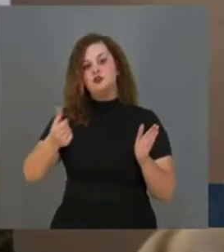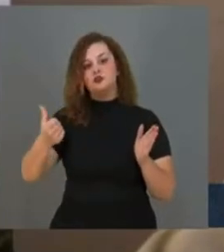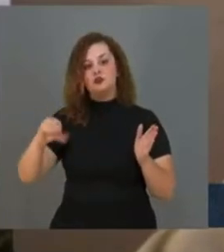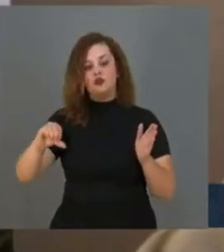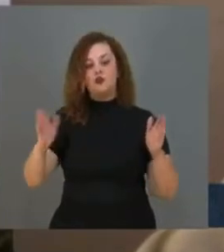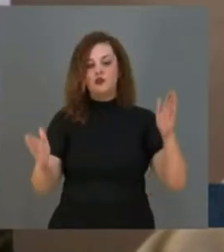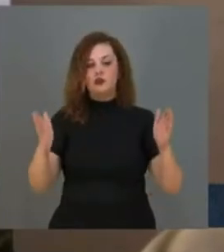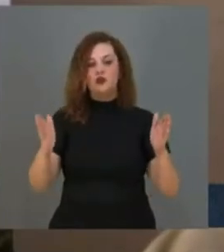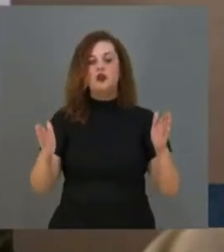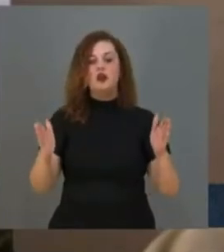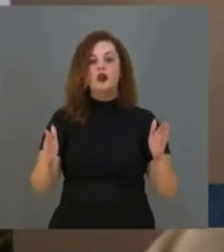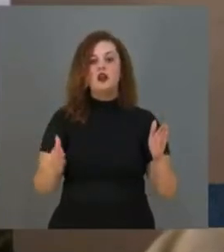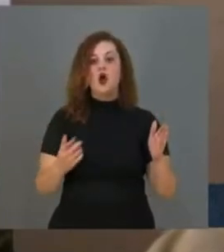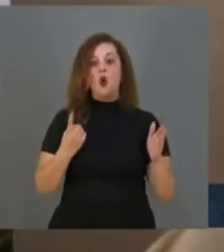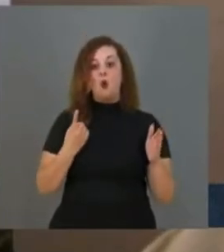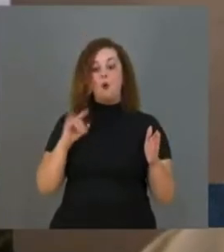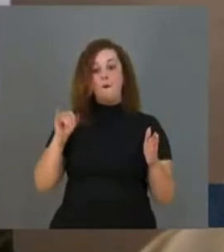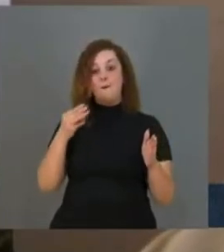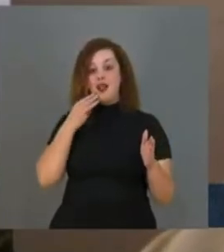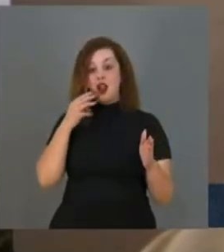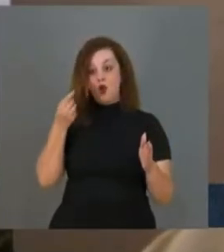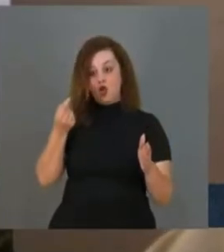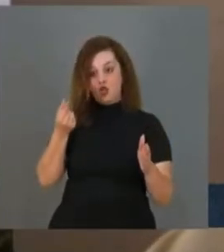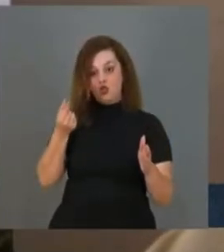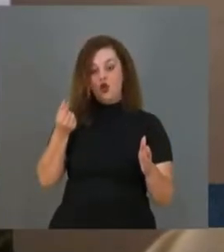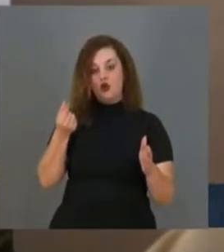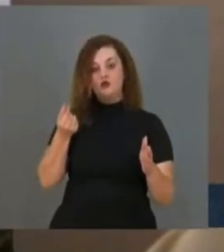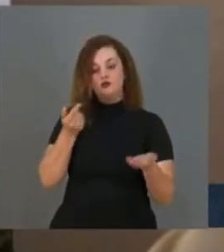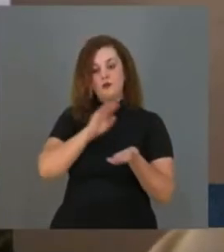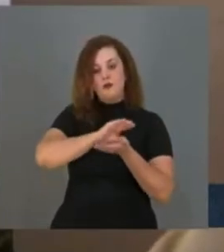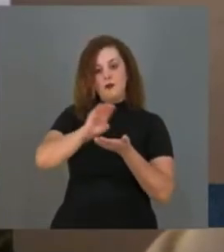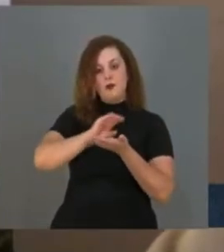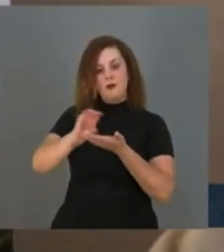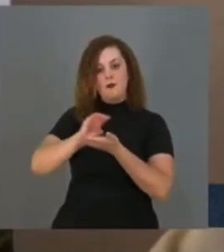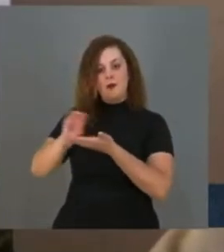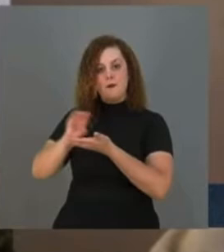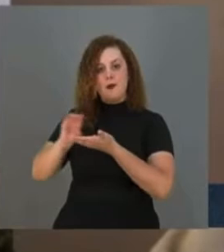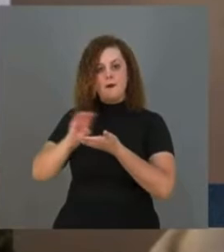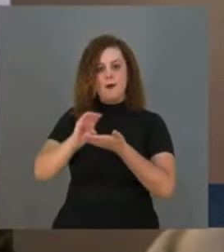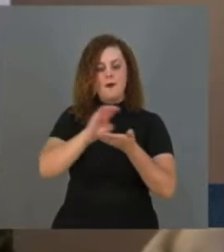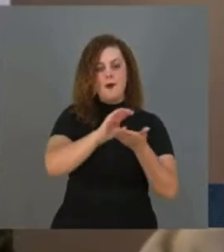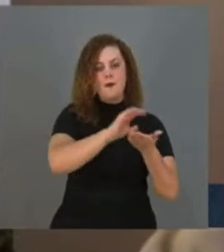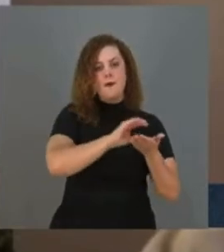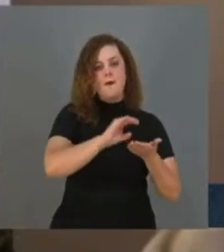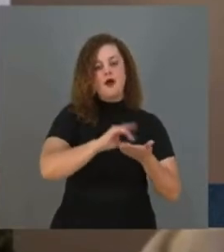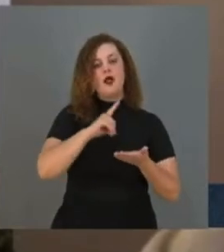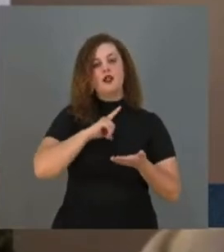para cada $1 milhão de despesas de capital em data centers